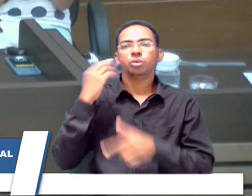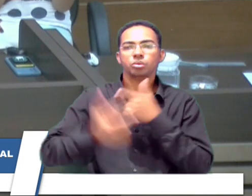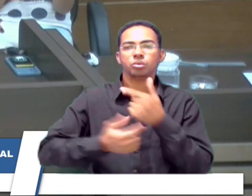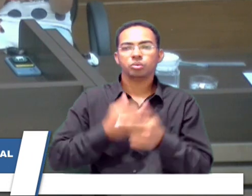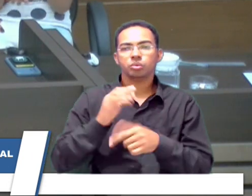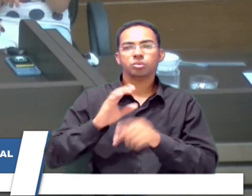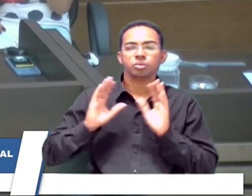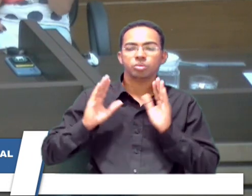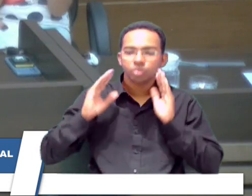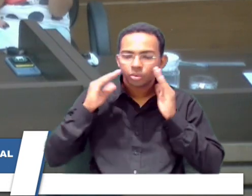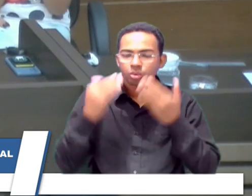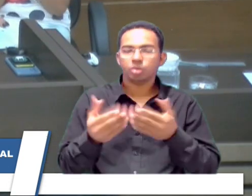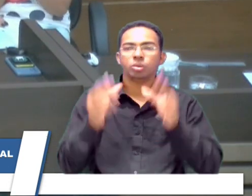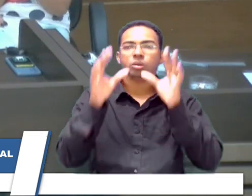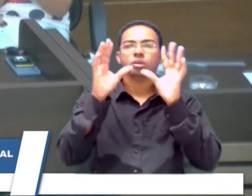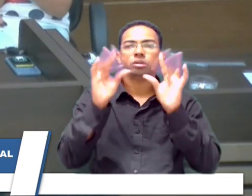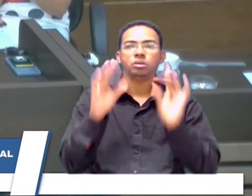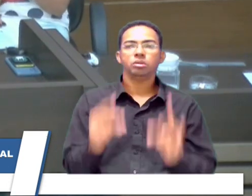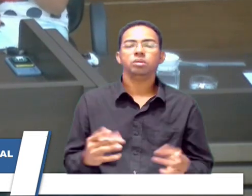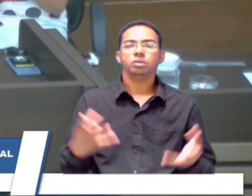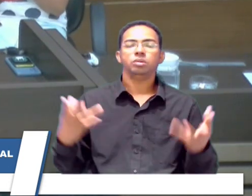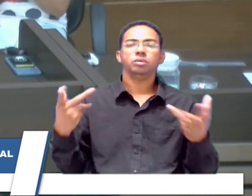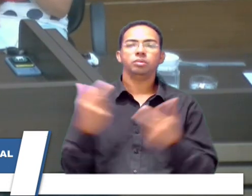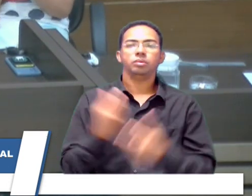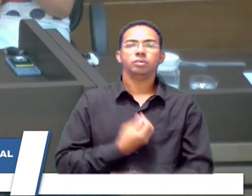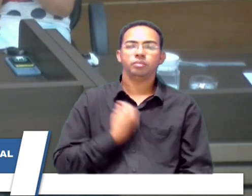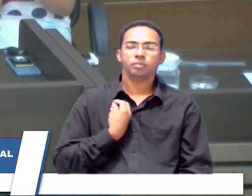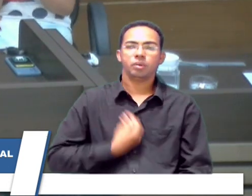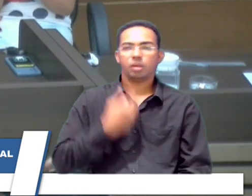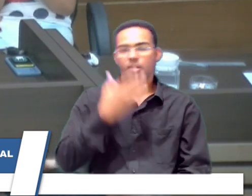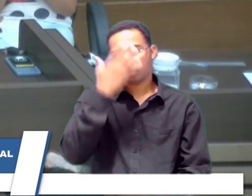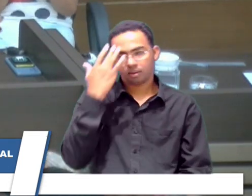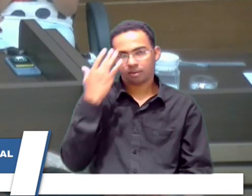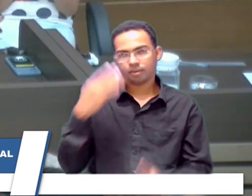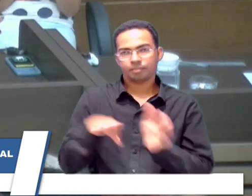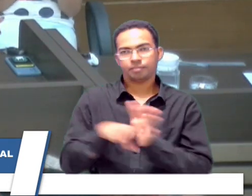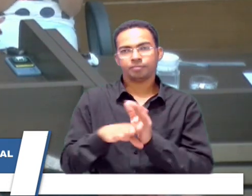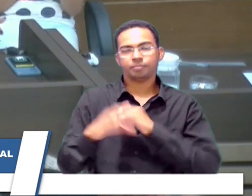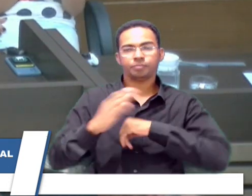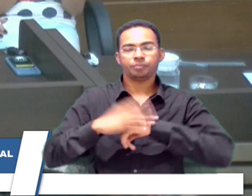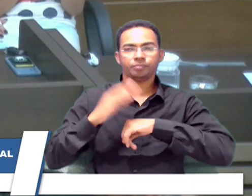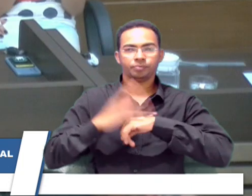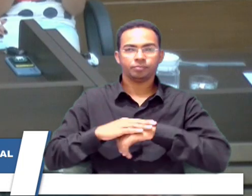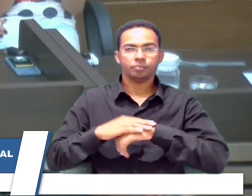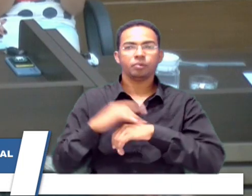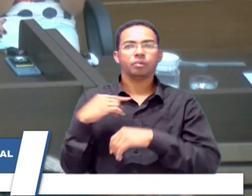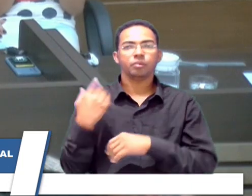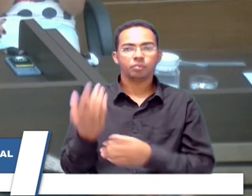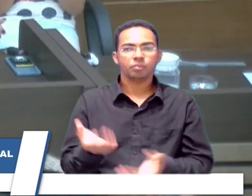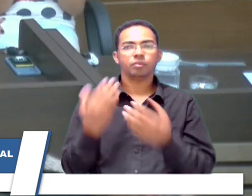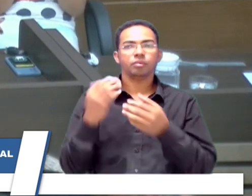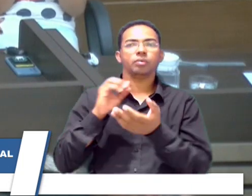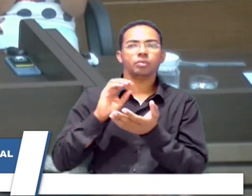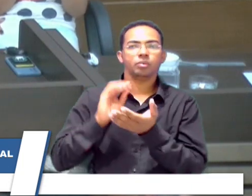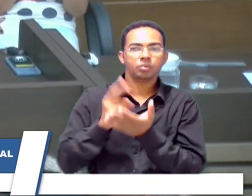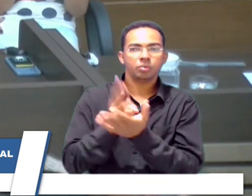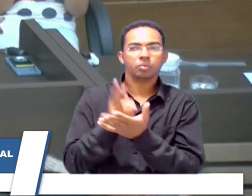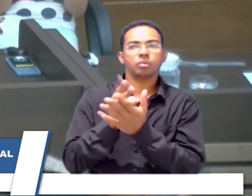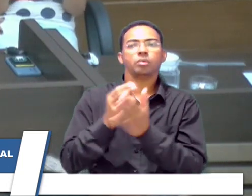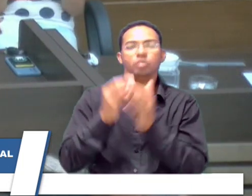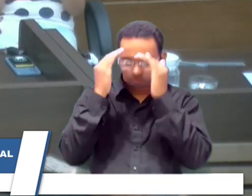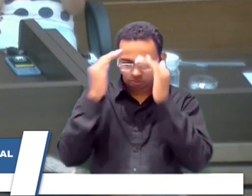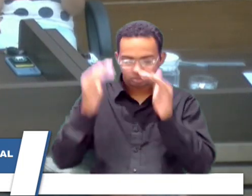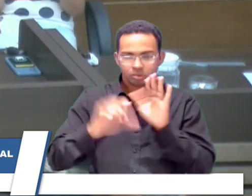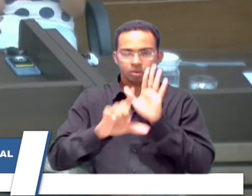todo e especial para a qualidade de vida das pessoas que chegam até a gente. Vamos continuar desobedecendo essas leis injustas,